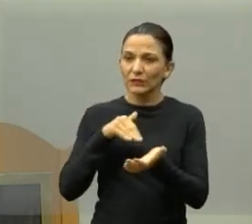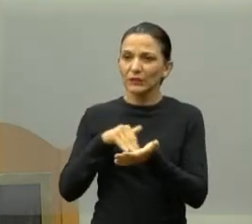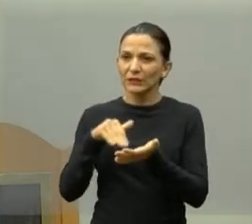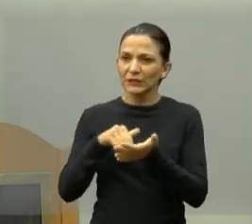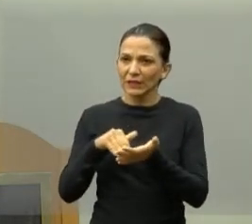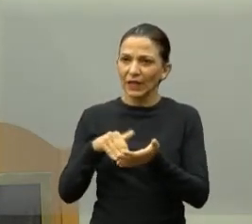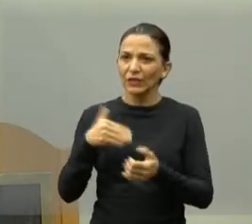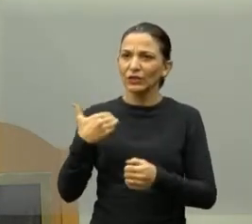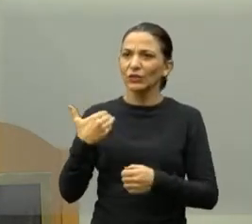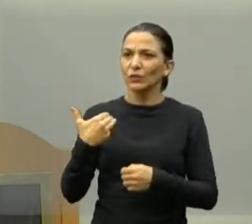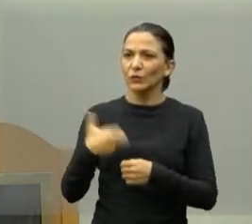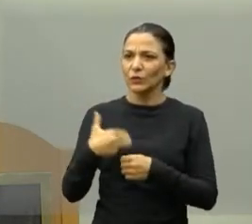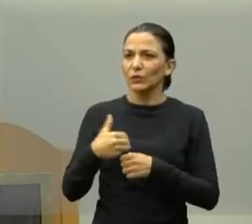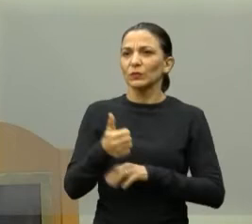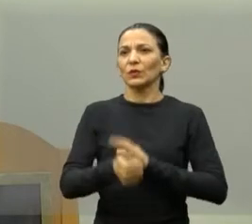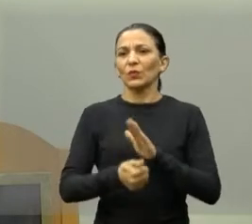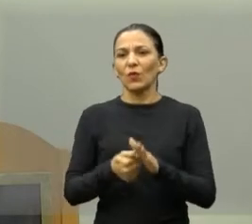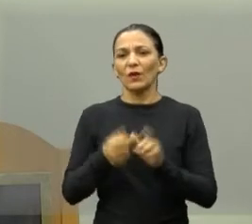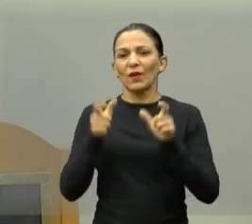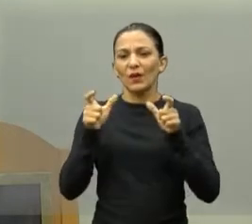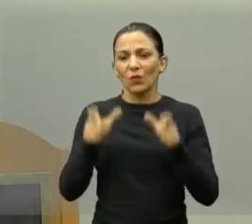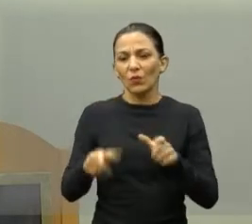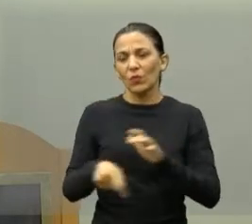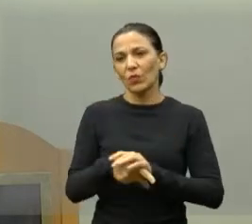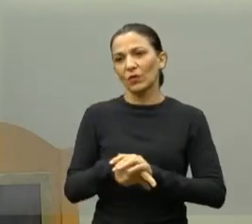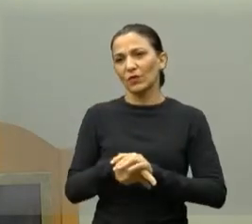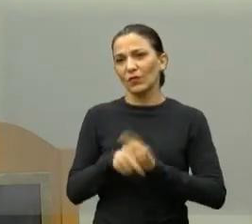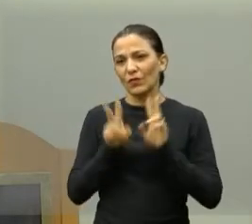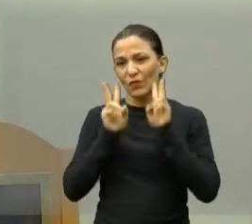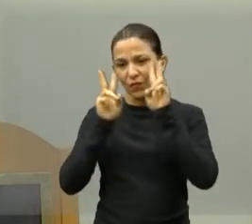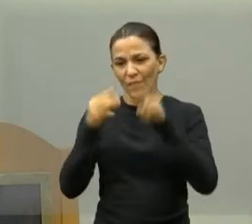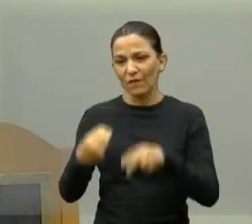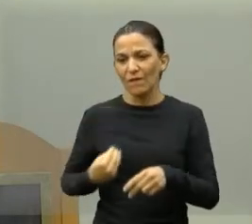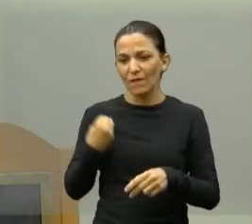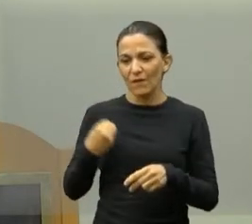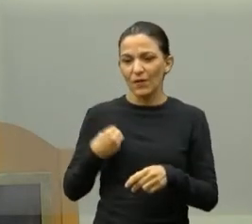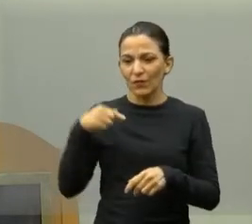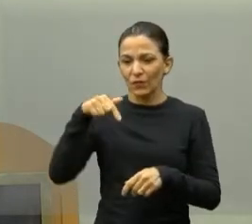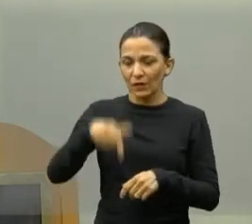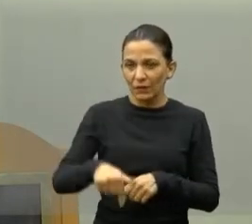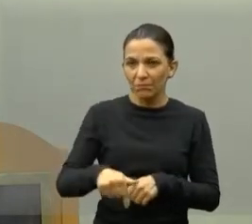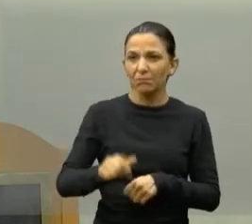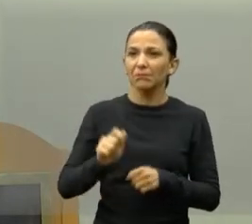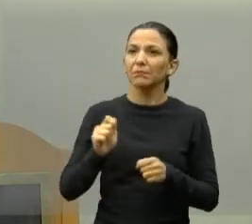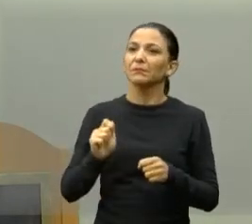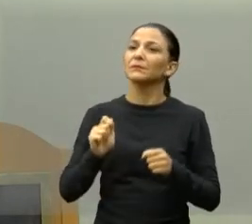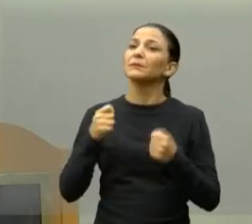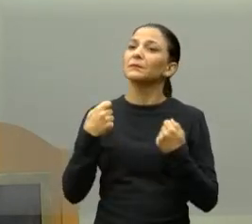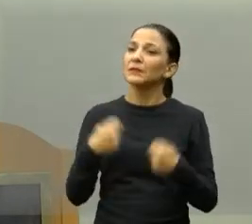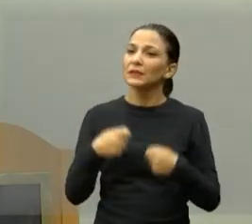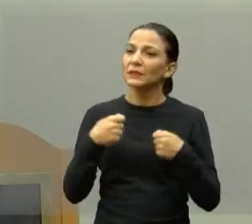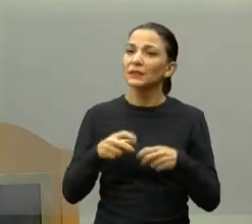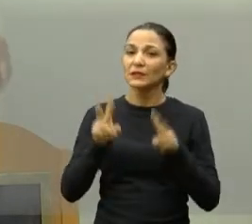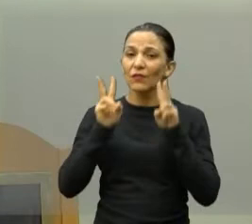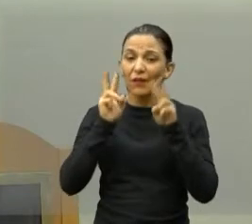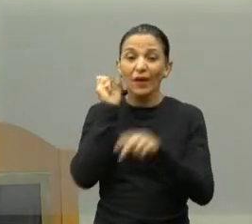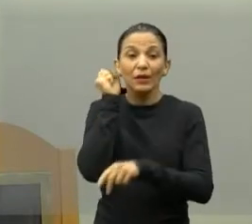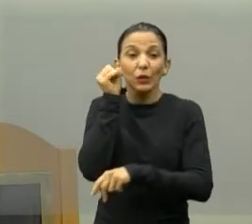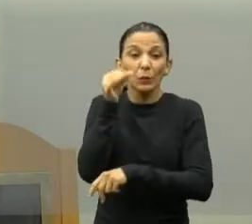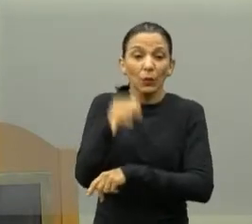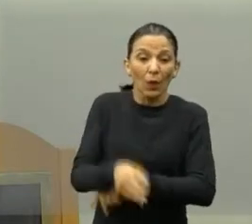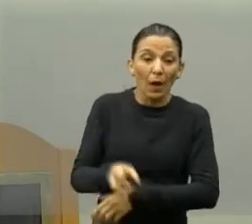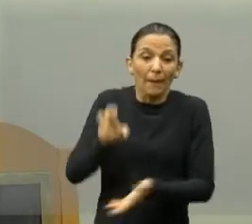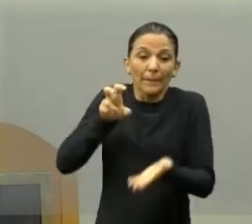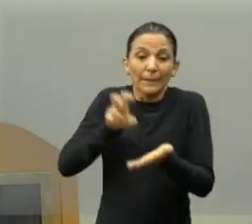Secretário da cidade do nível de Araraquara se não der para assistir à sessão ao vivo da Câmara Municipal e em cinco assistir de madrugada